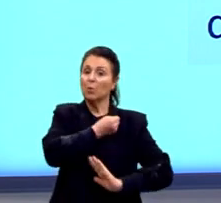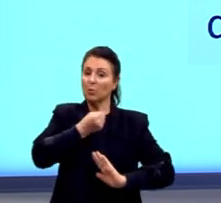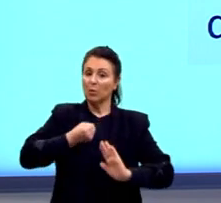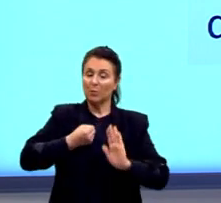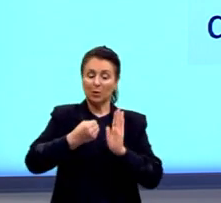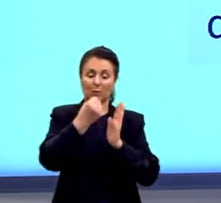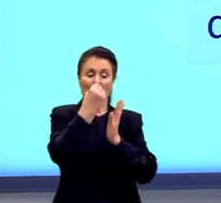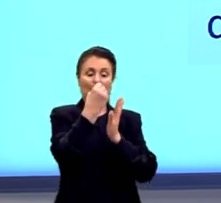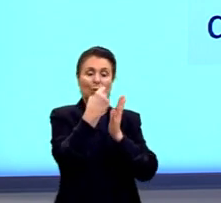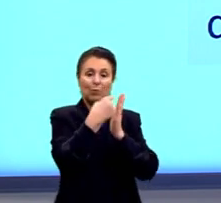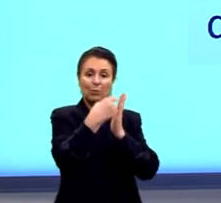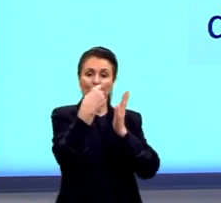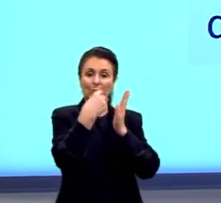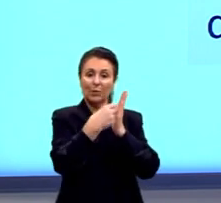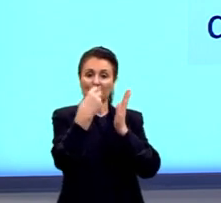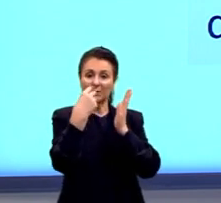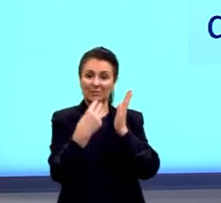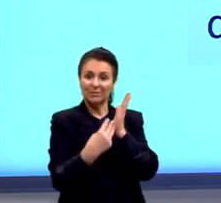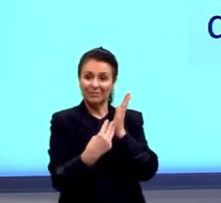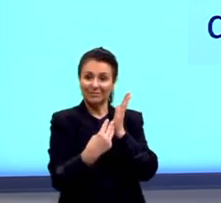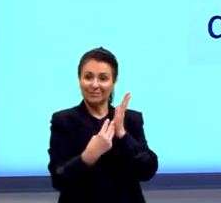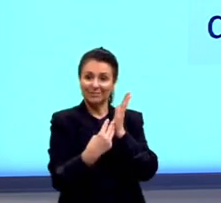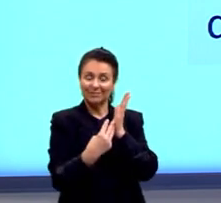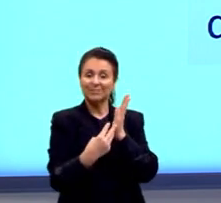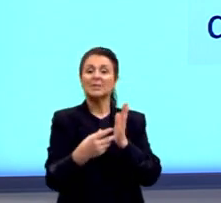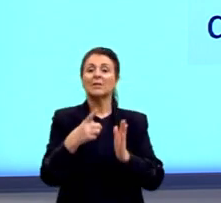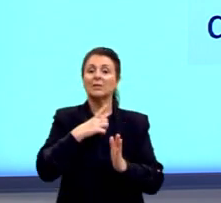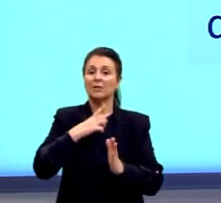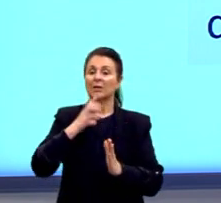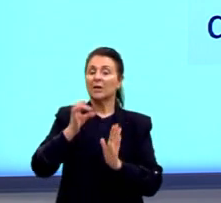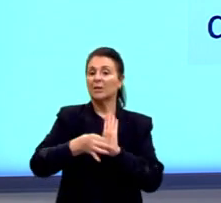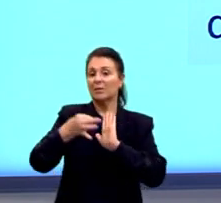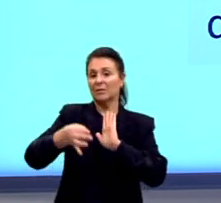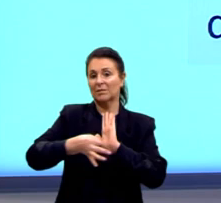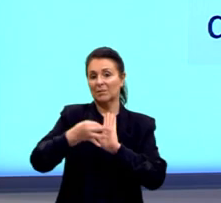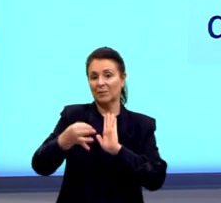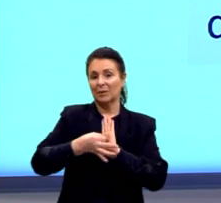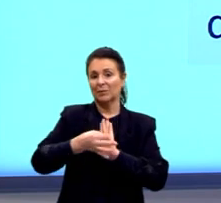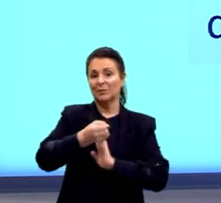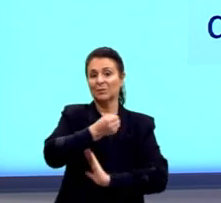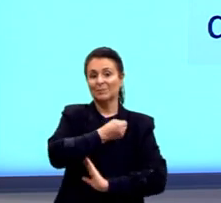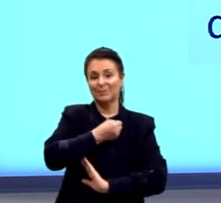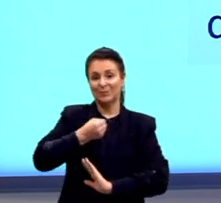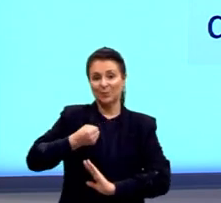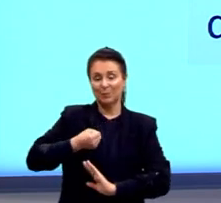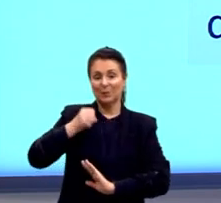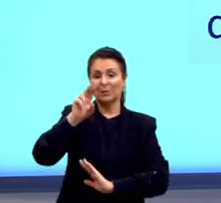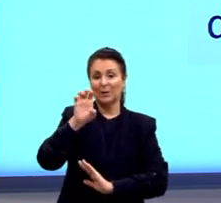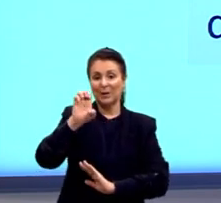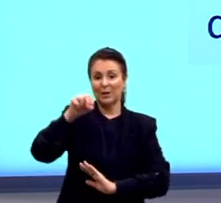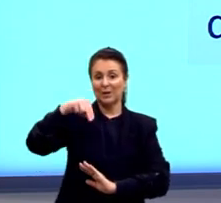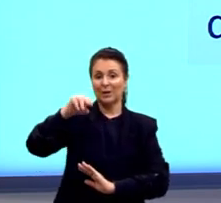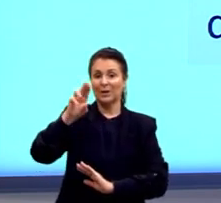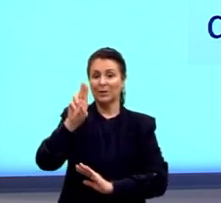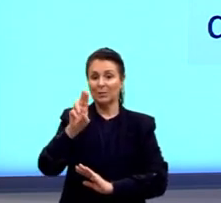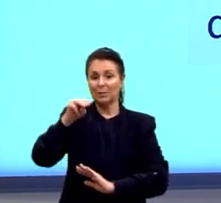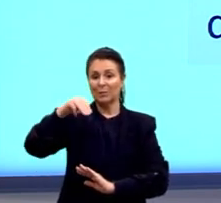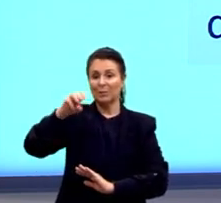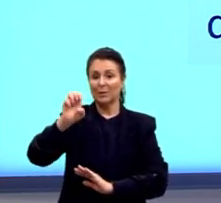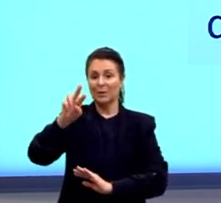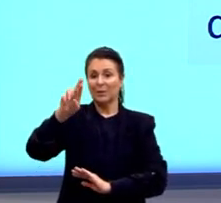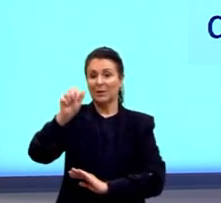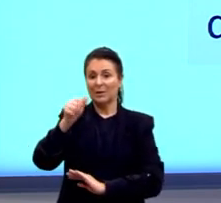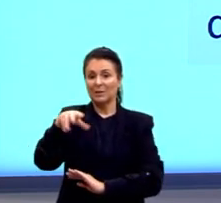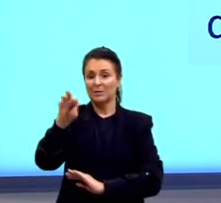tá Então a gente vai ter Exatamente esse argumento por enumeração eu vou trazer não